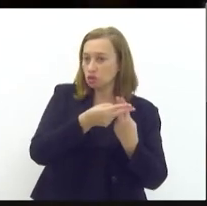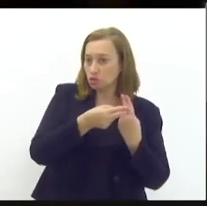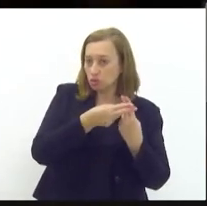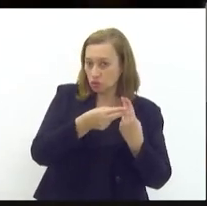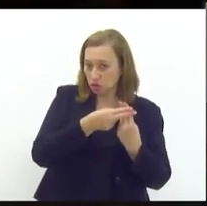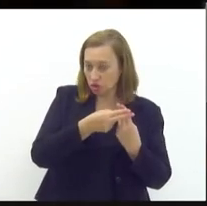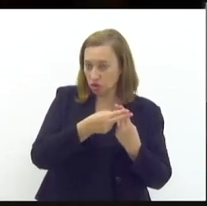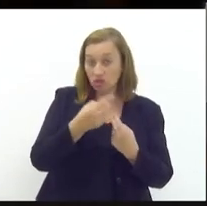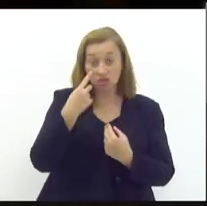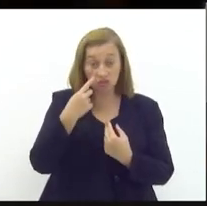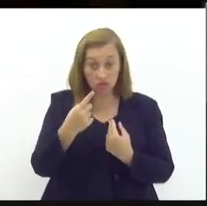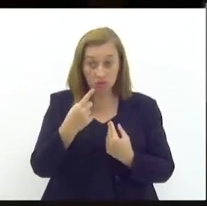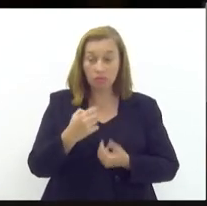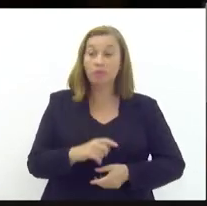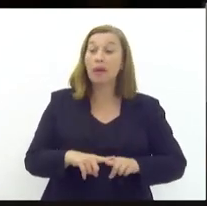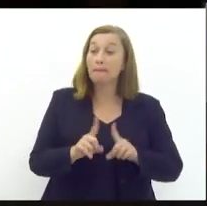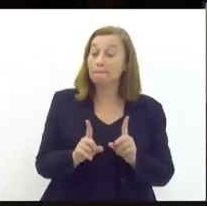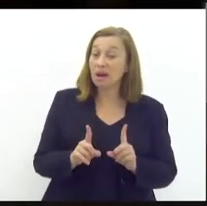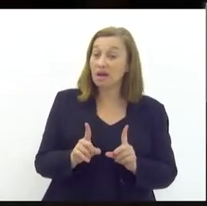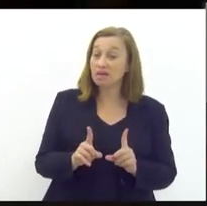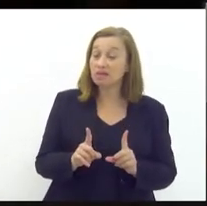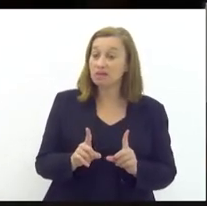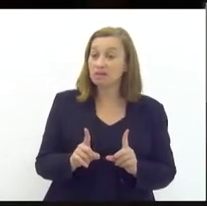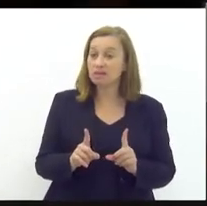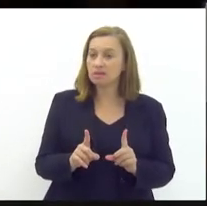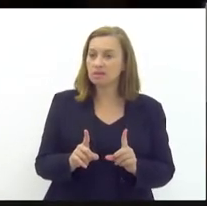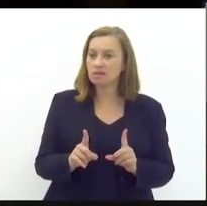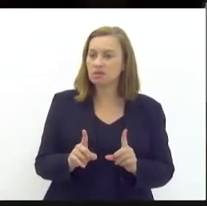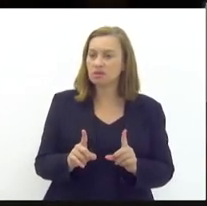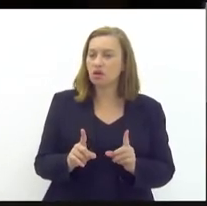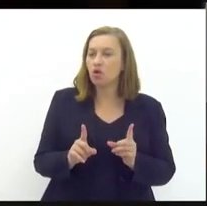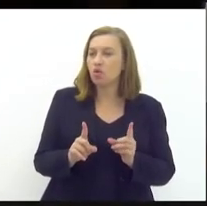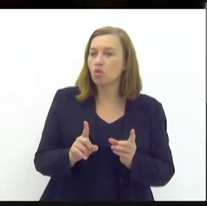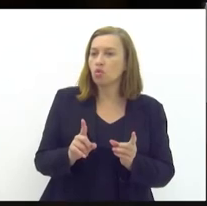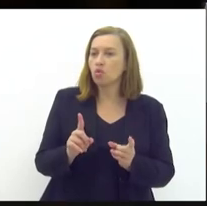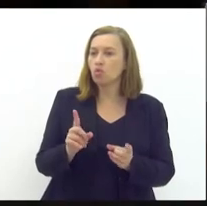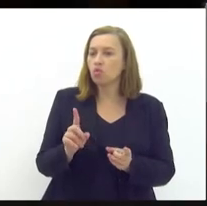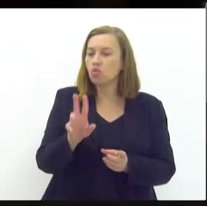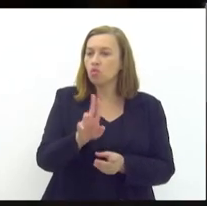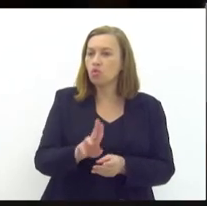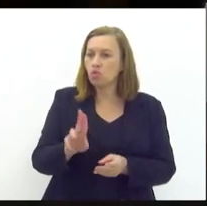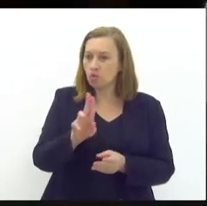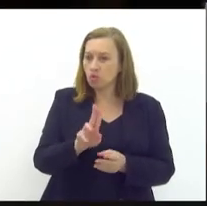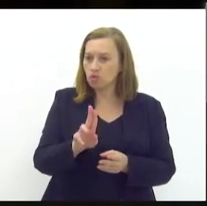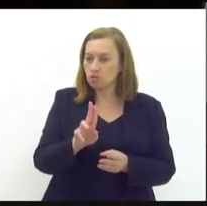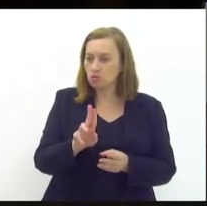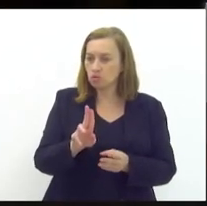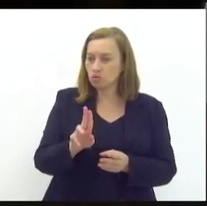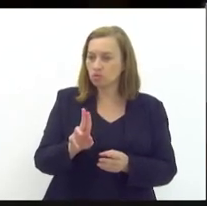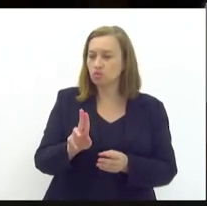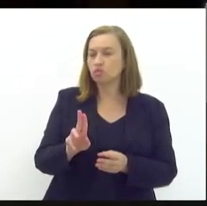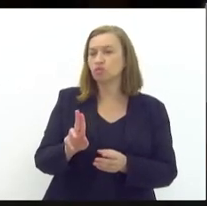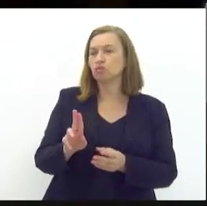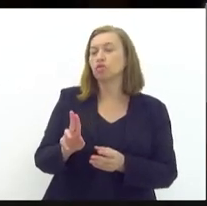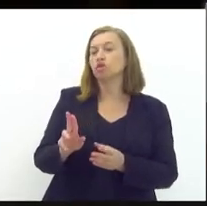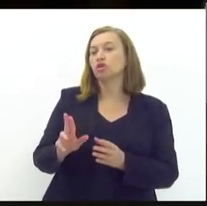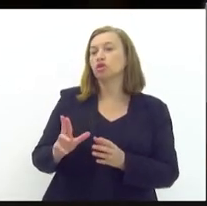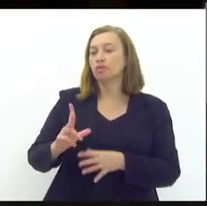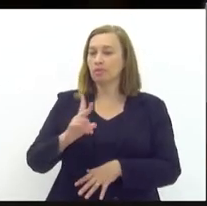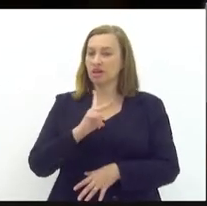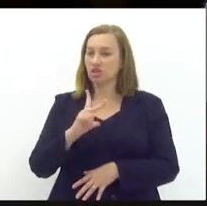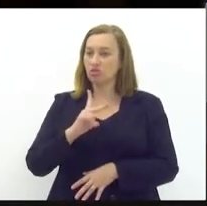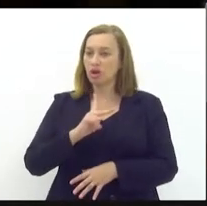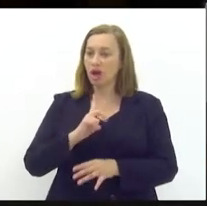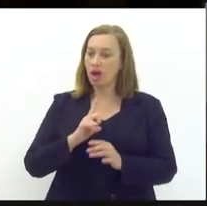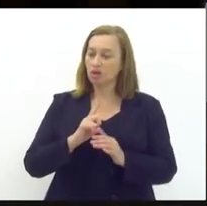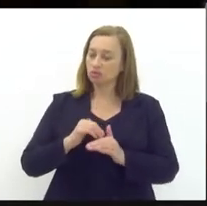participação no lugar social só que em termos societários no consumo societária consumo privado cresceu aí tem um termo econômico aquela